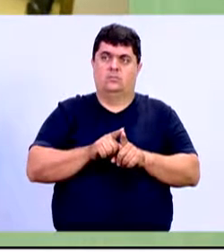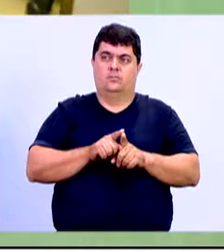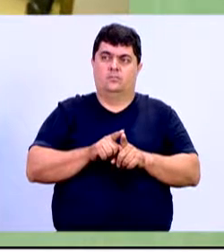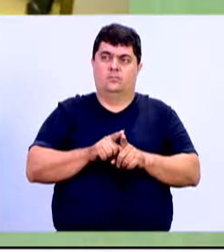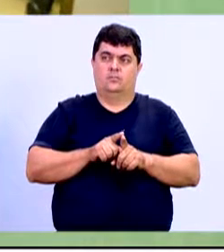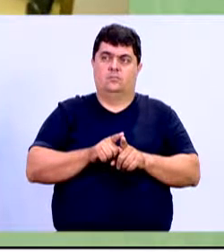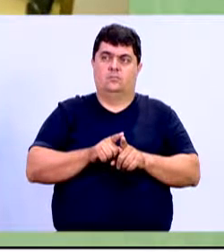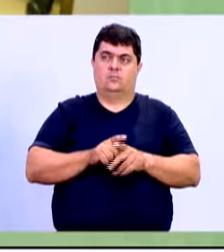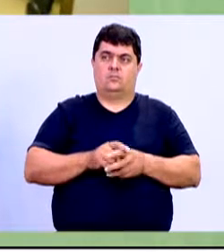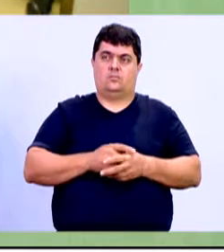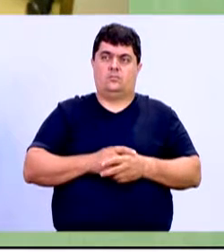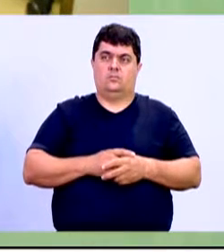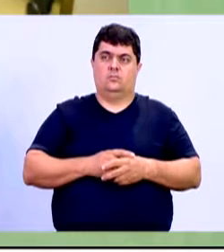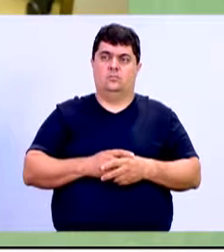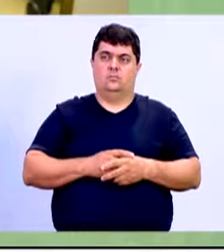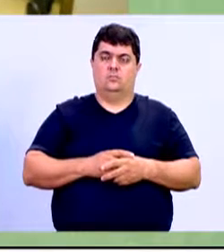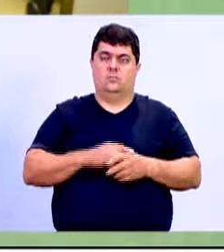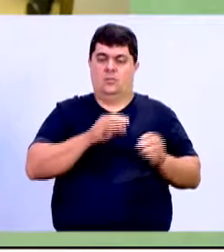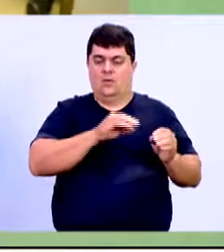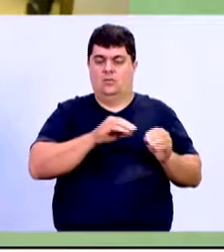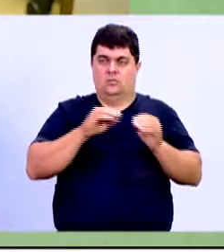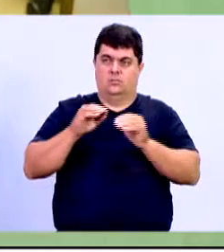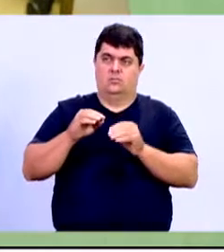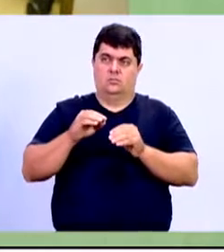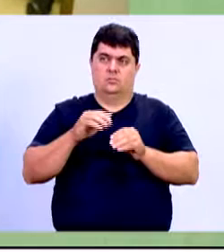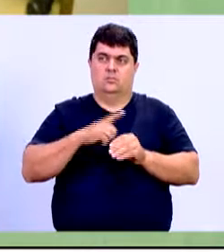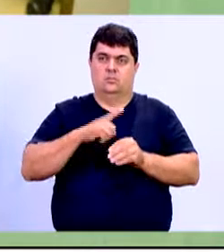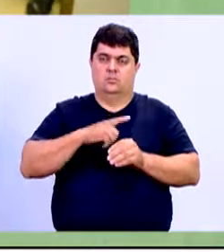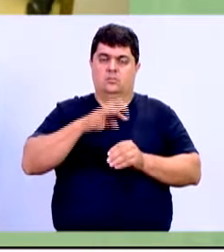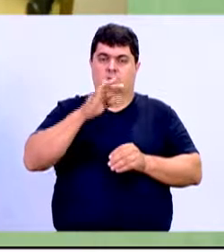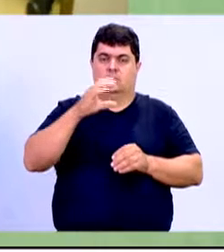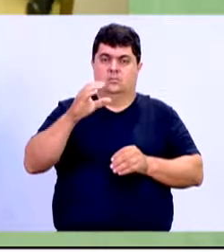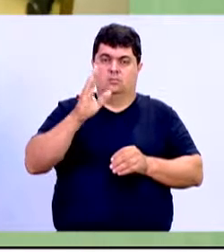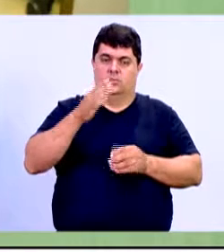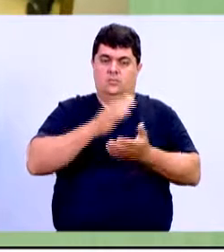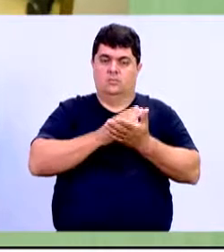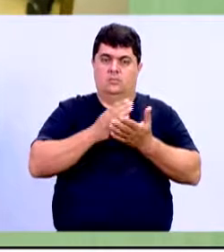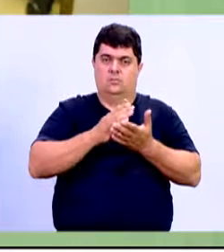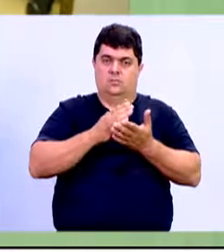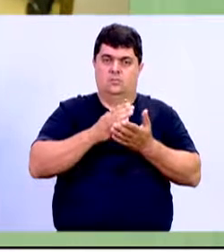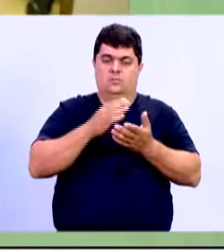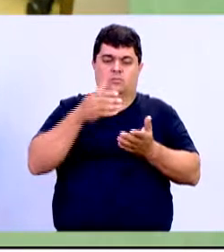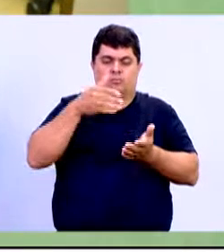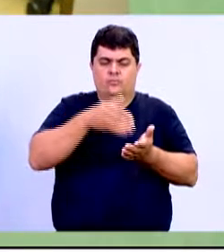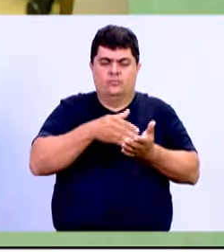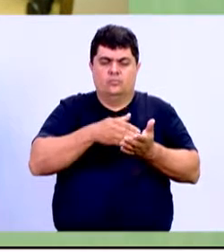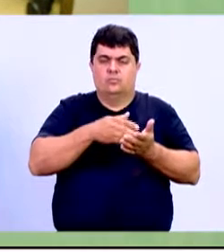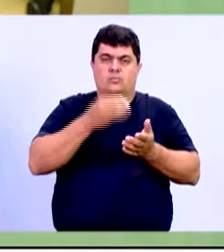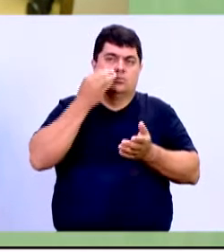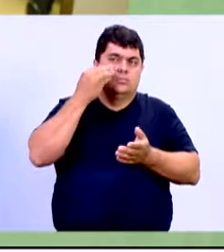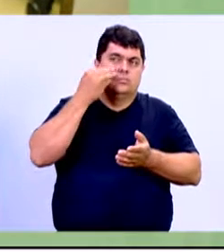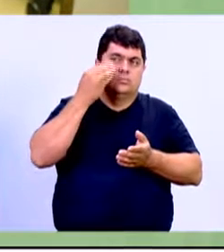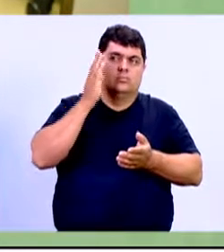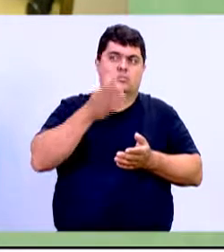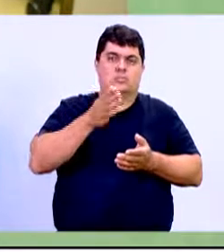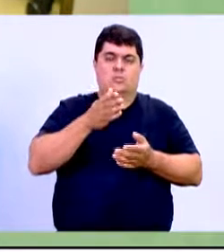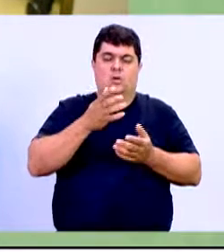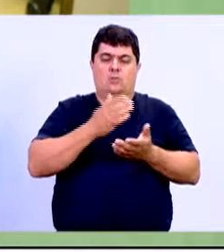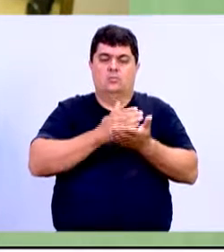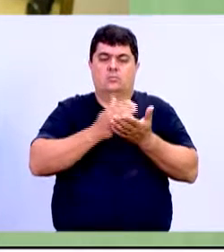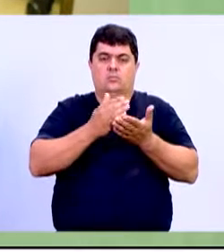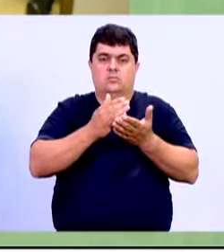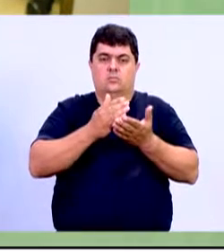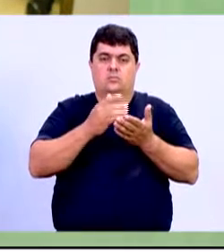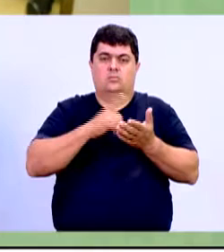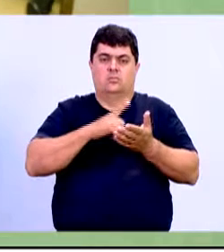para migrar, né? O tribunal já começou, já estamos em fase final dos testes. A partir do próximo exercício estaremos com